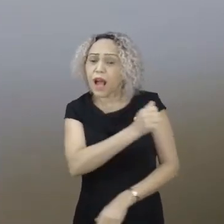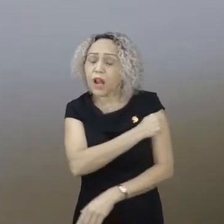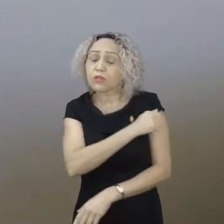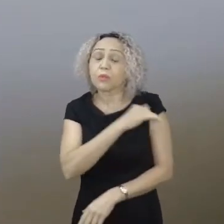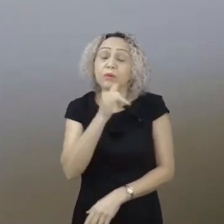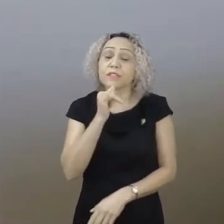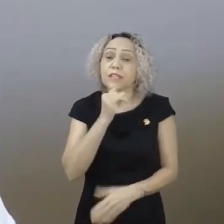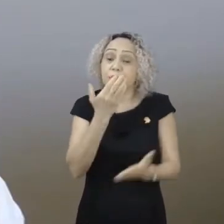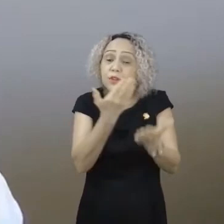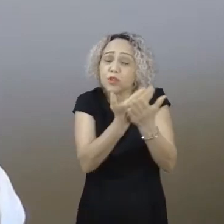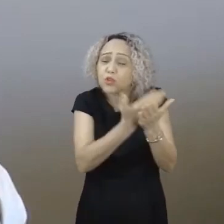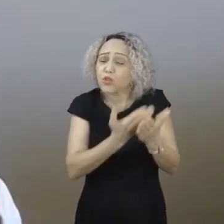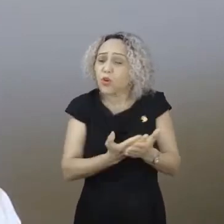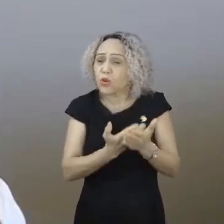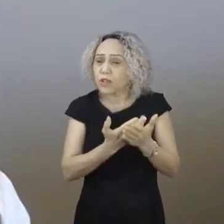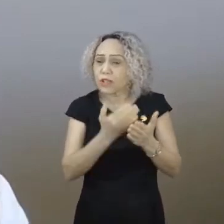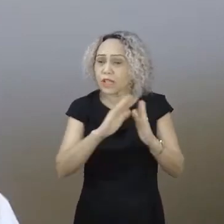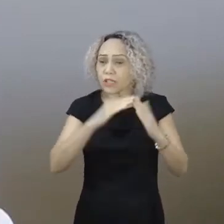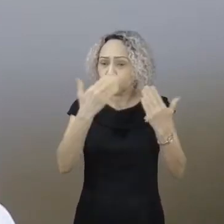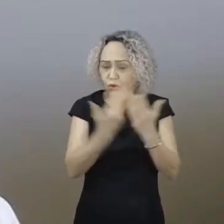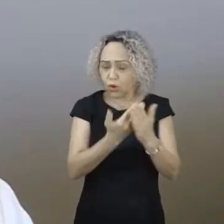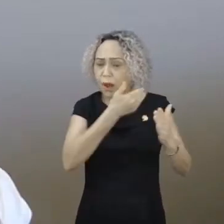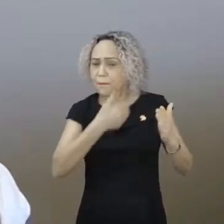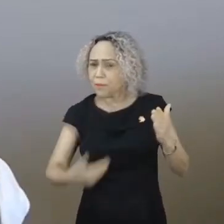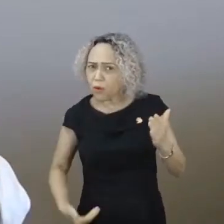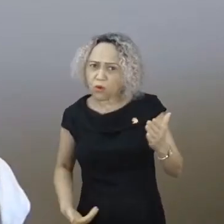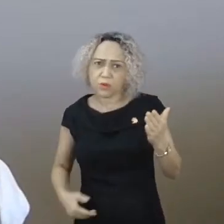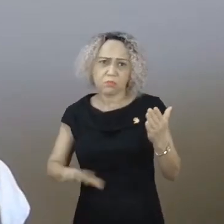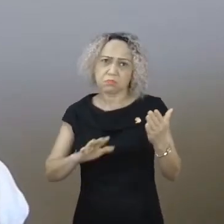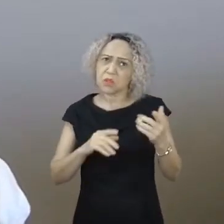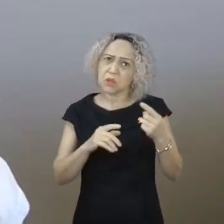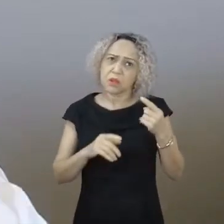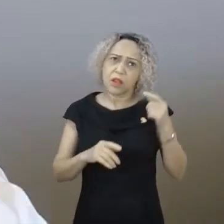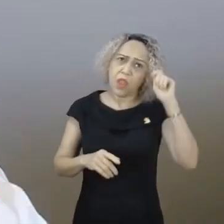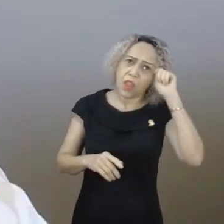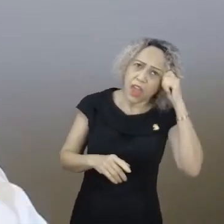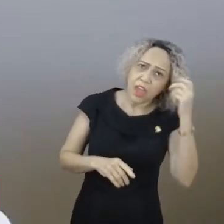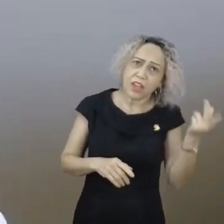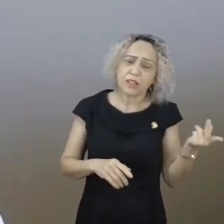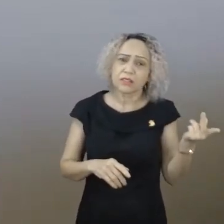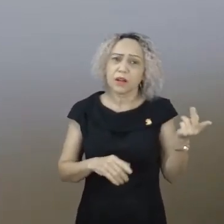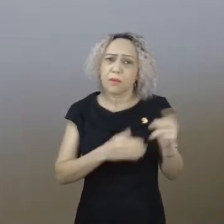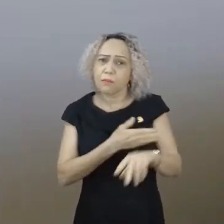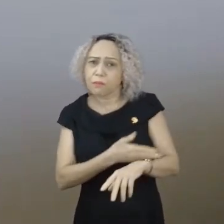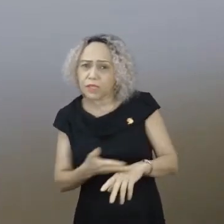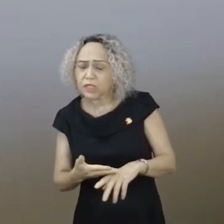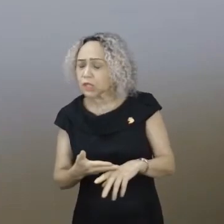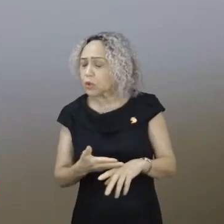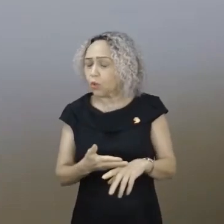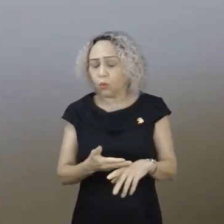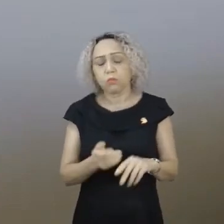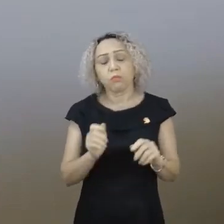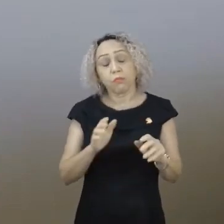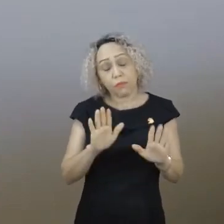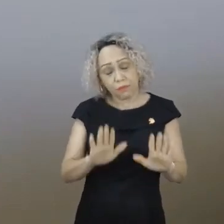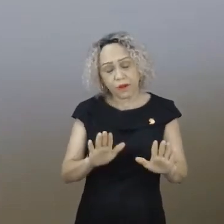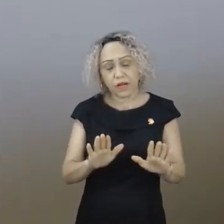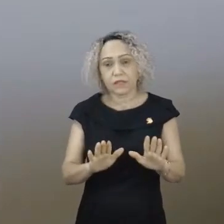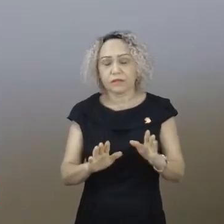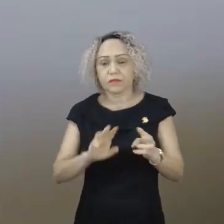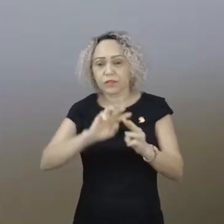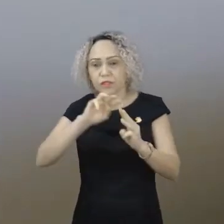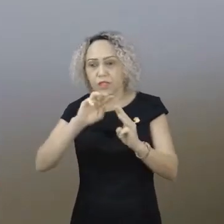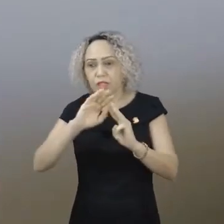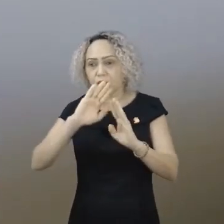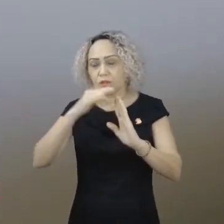critério principal. Sejam negros, brancos, quando a gente falou aqui também, os quilombolas,